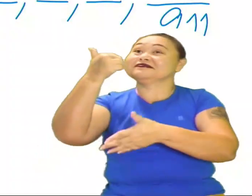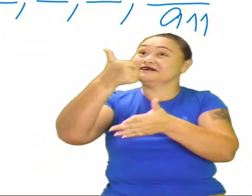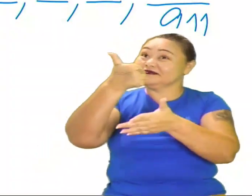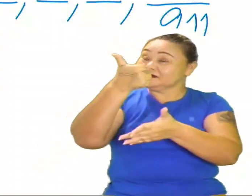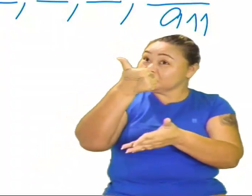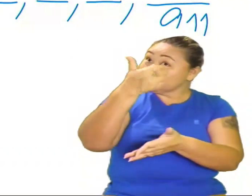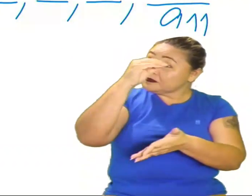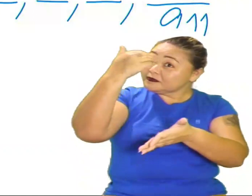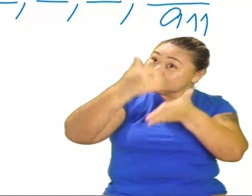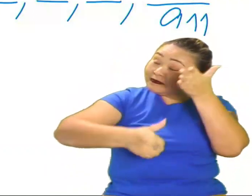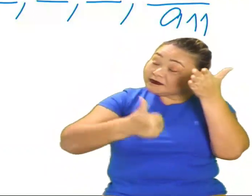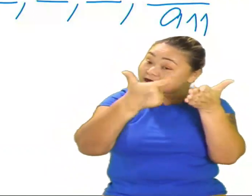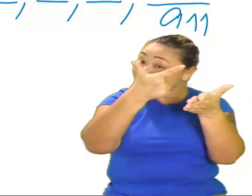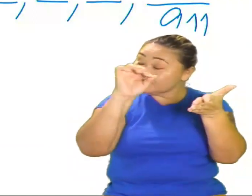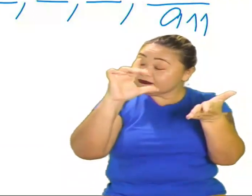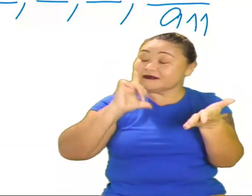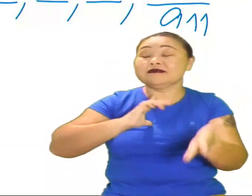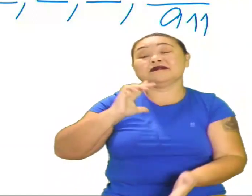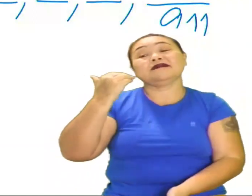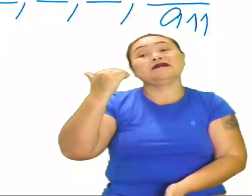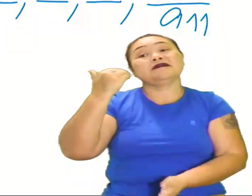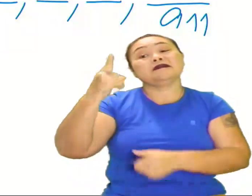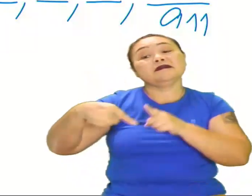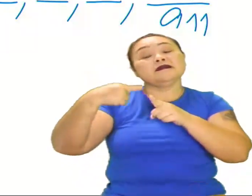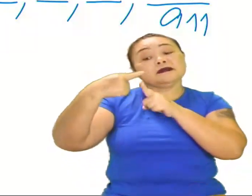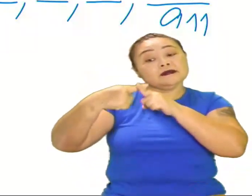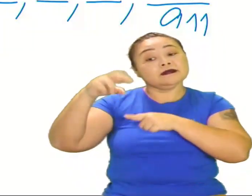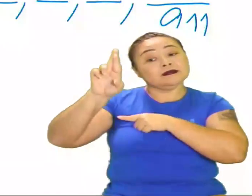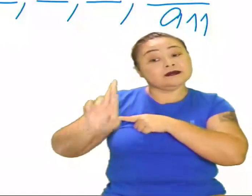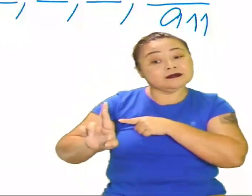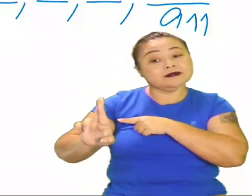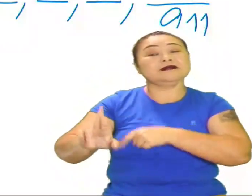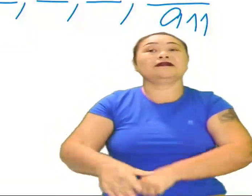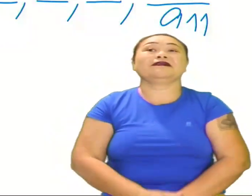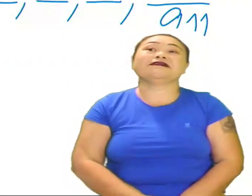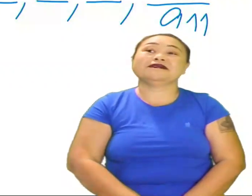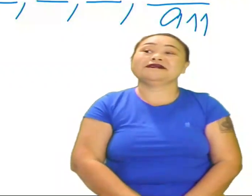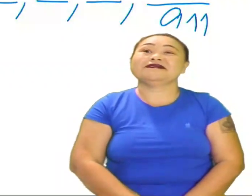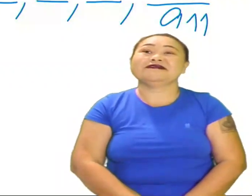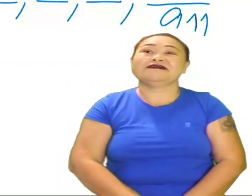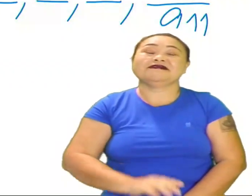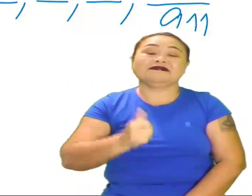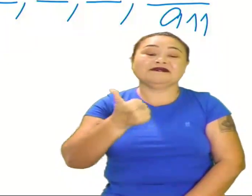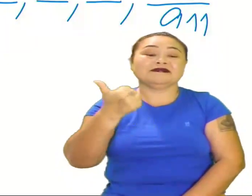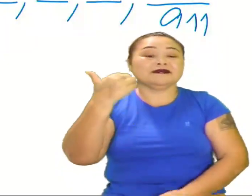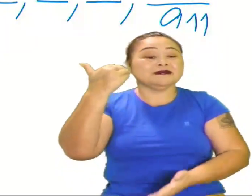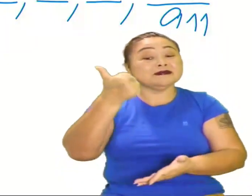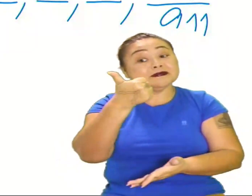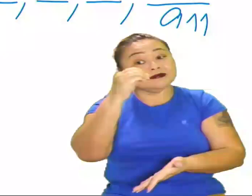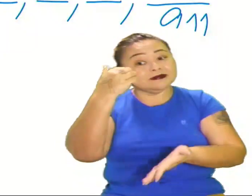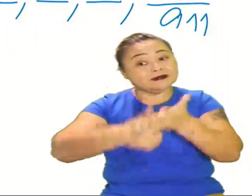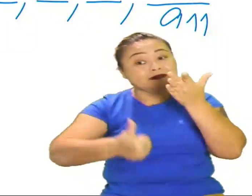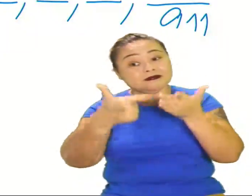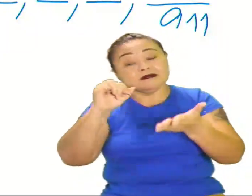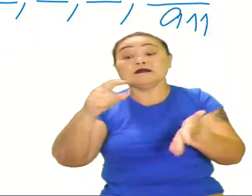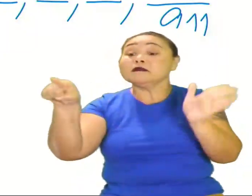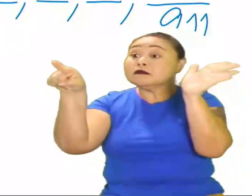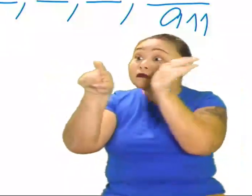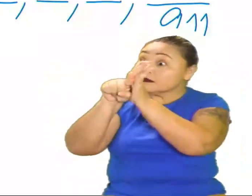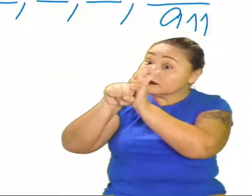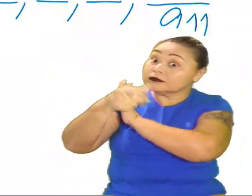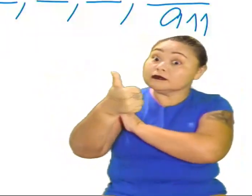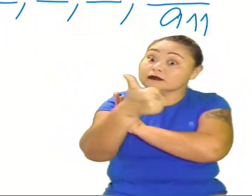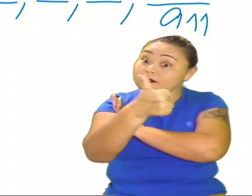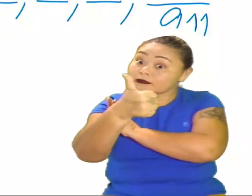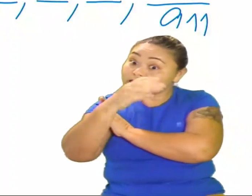menos 120 vai ser igual a 10 vezes a razão, né? 10 menos 120. Menos 110. Olha